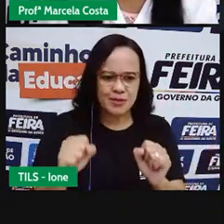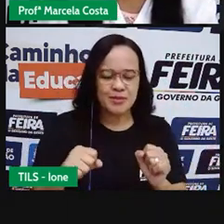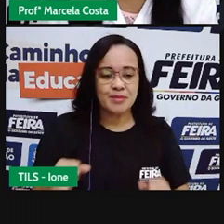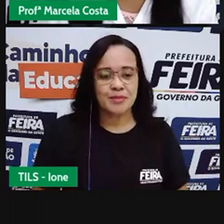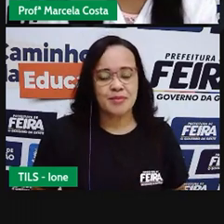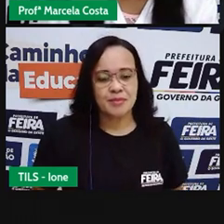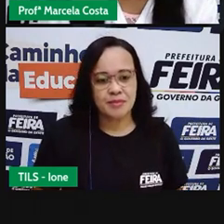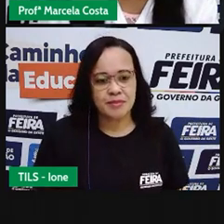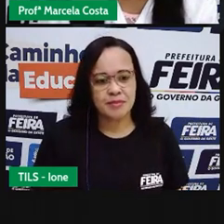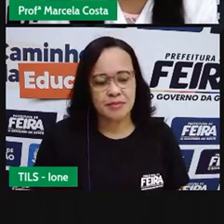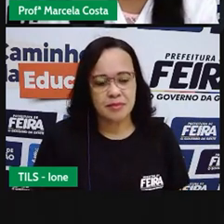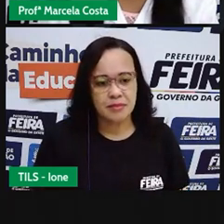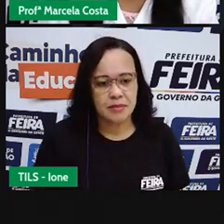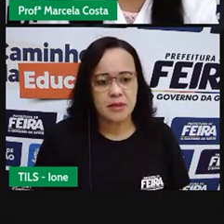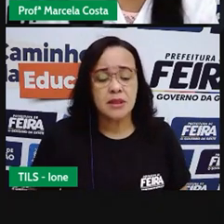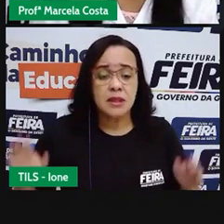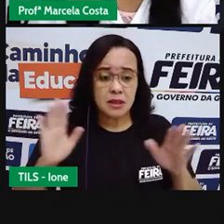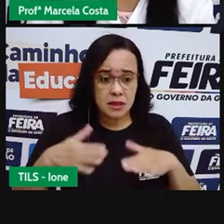Então